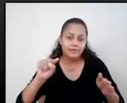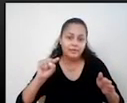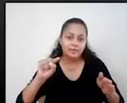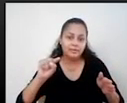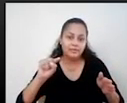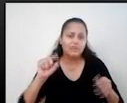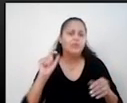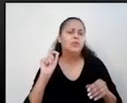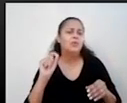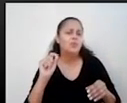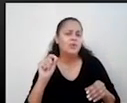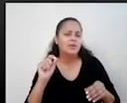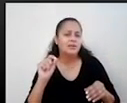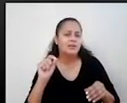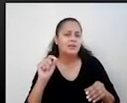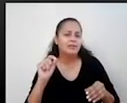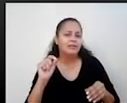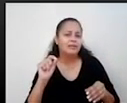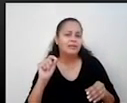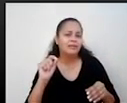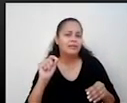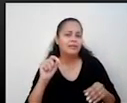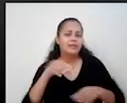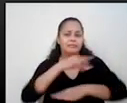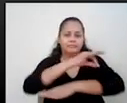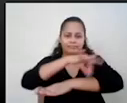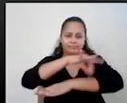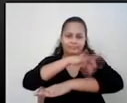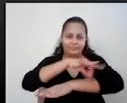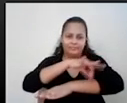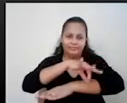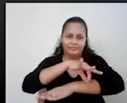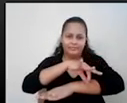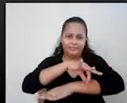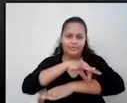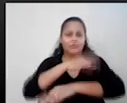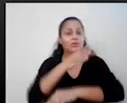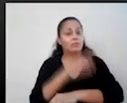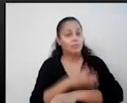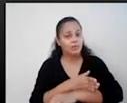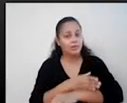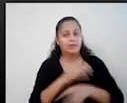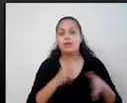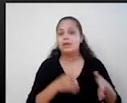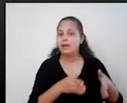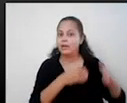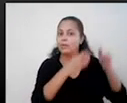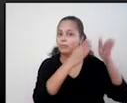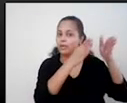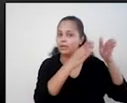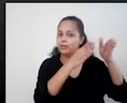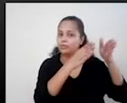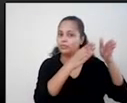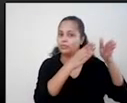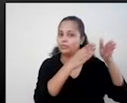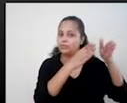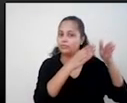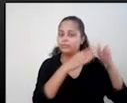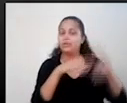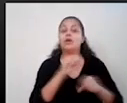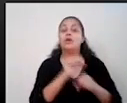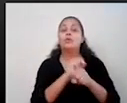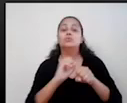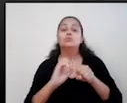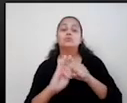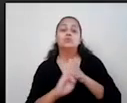qual palavra? O que é essa joia de arquitetura moderna? É o prédio, que é um substantivo. Lembra? Então, ele geralmente está relacionado